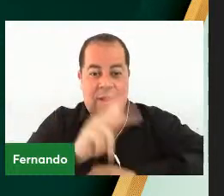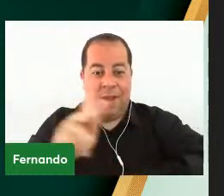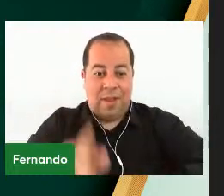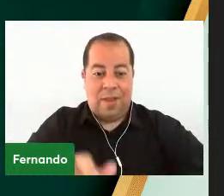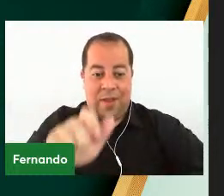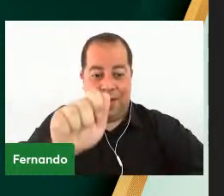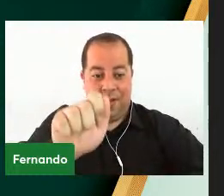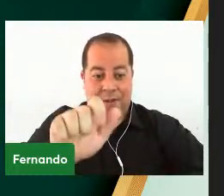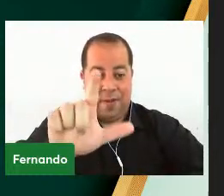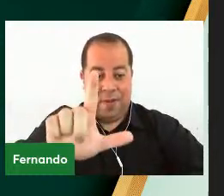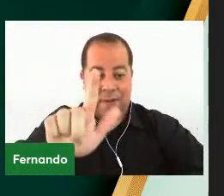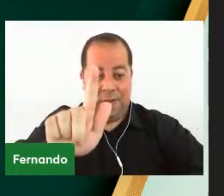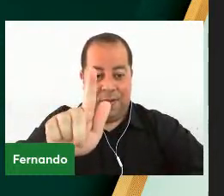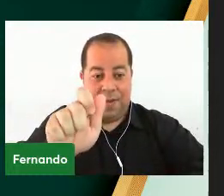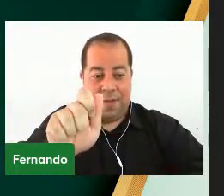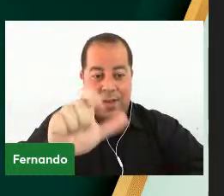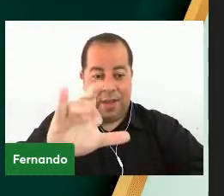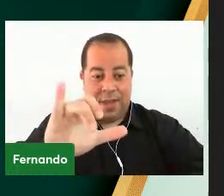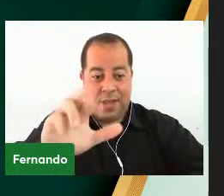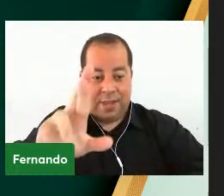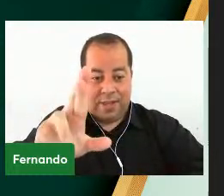Algacir Rigon.